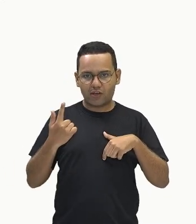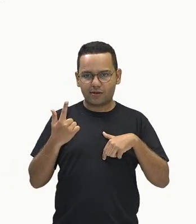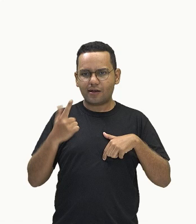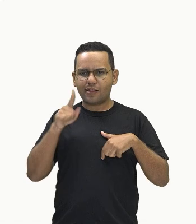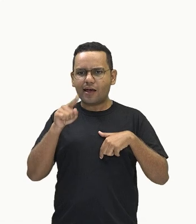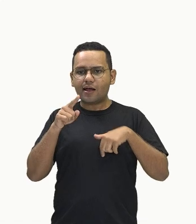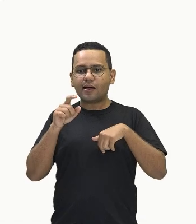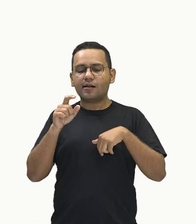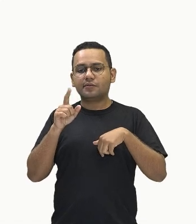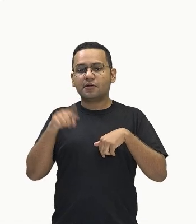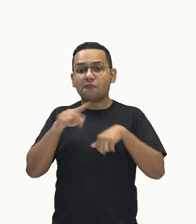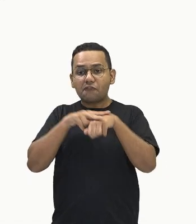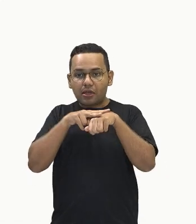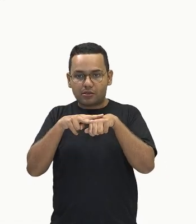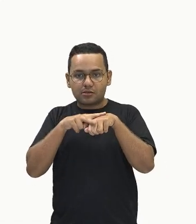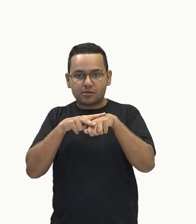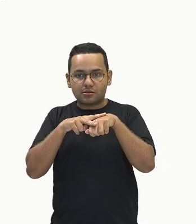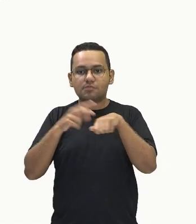que o esôfago